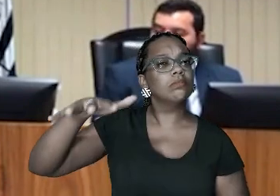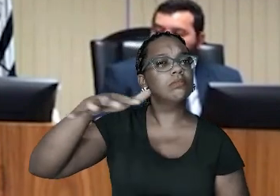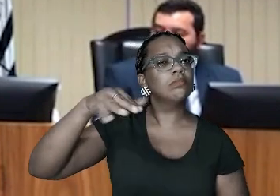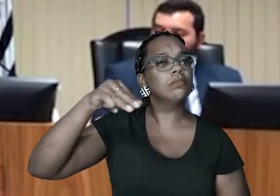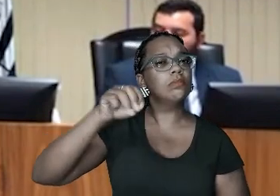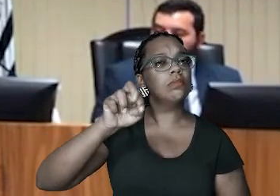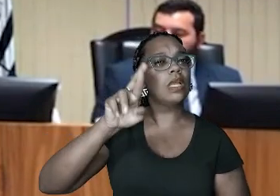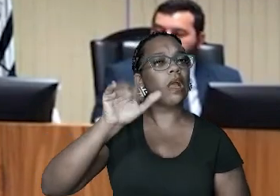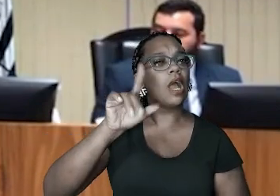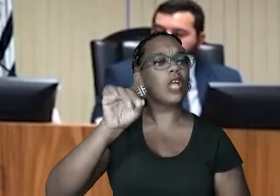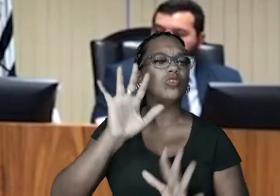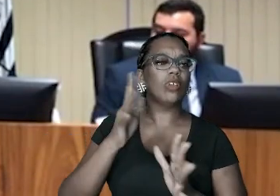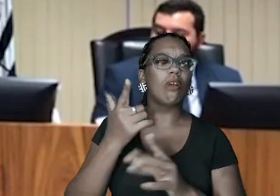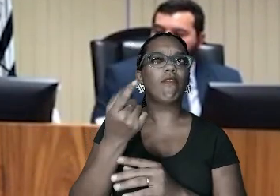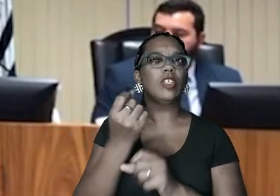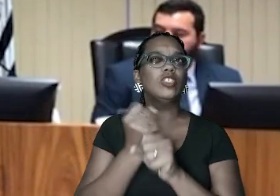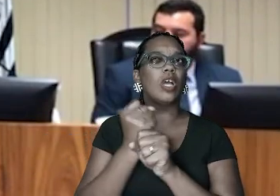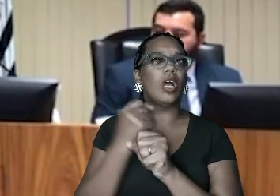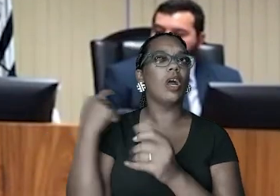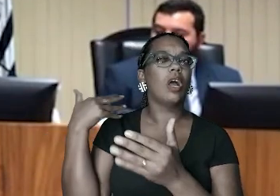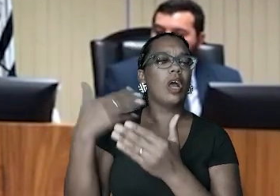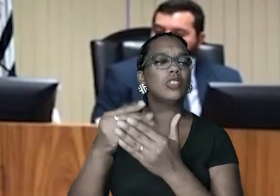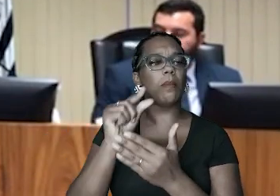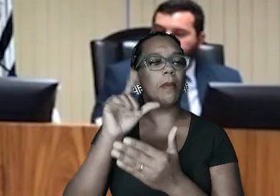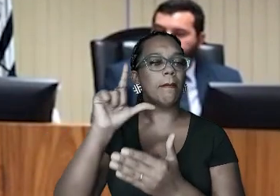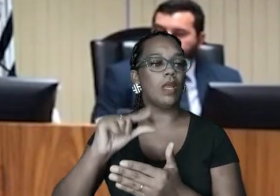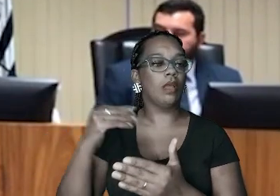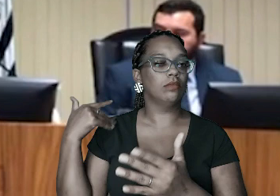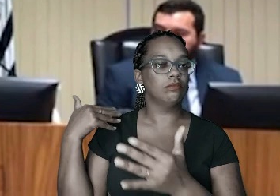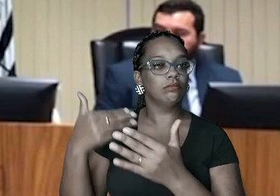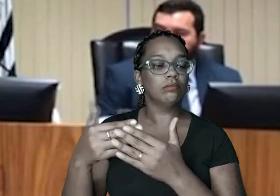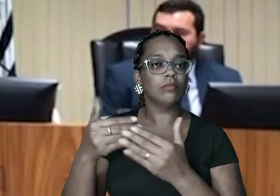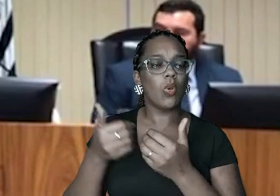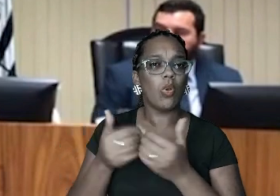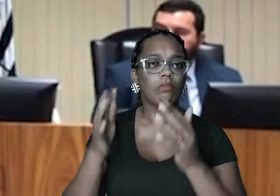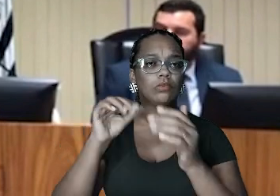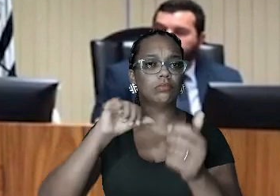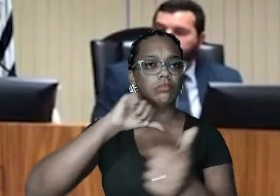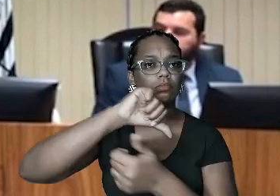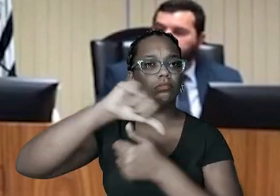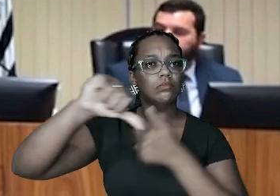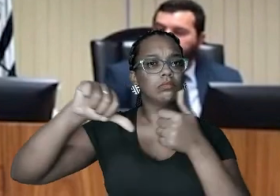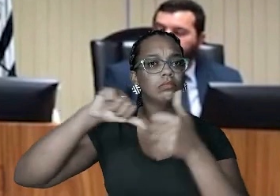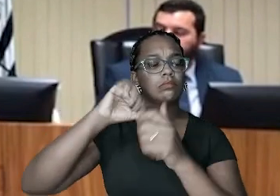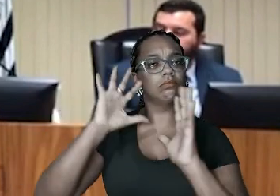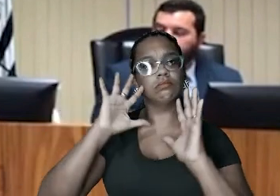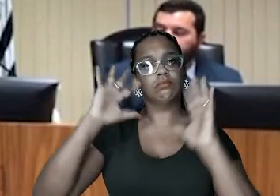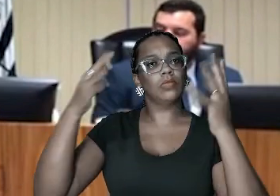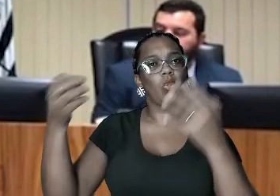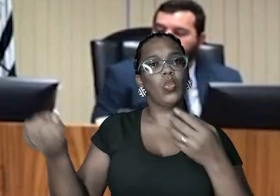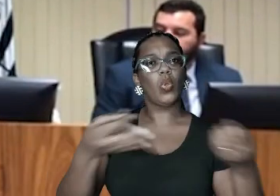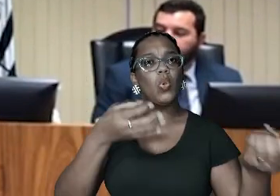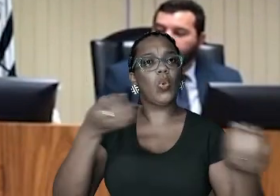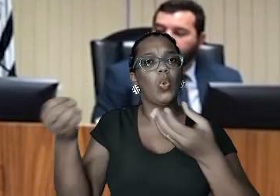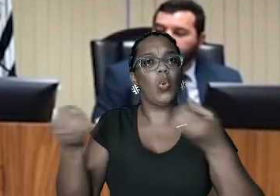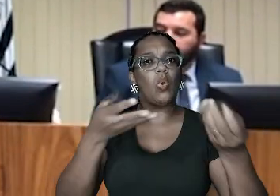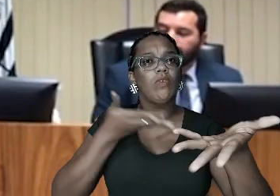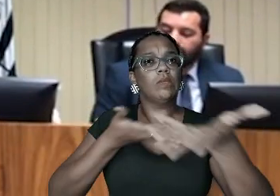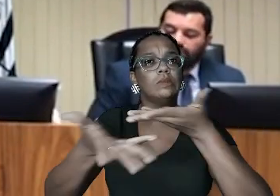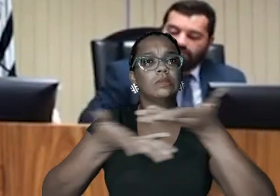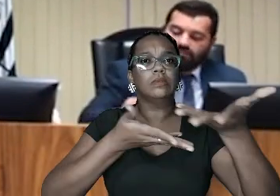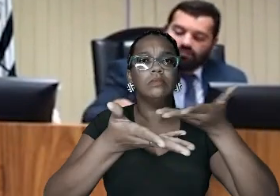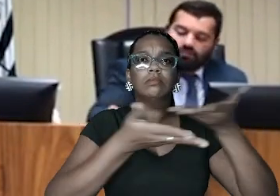pensar no processo pelo qual os mercados já uns 20 anos um pouco menos começaram a se transformar